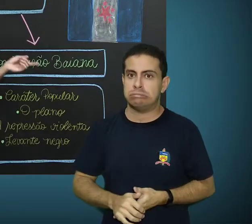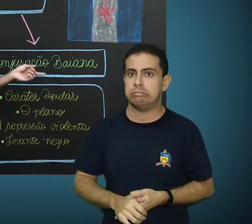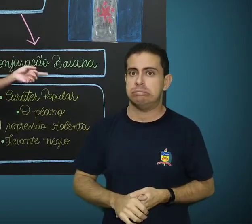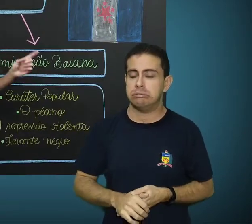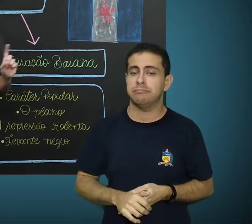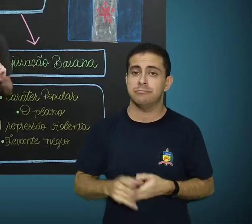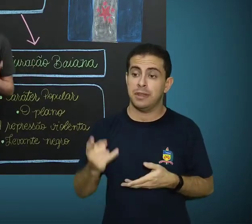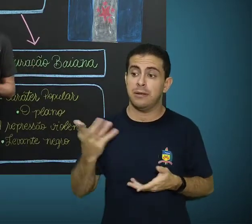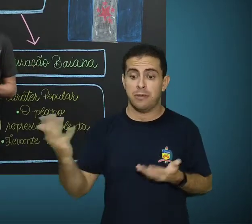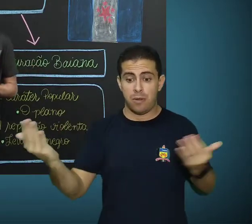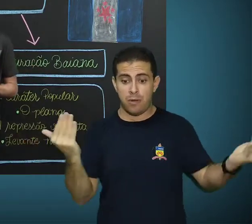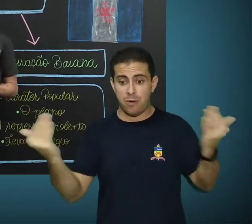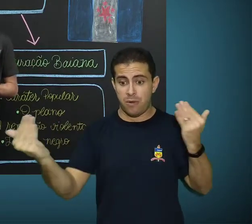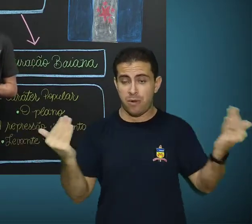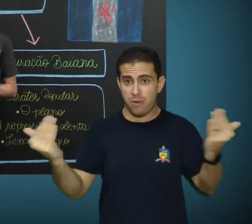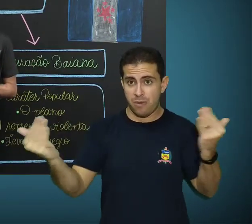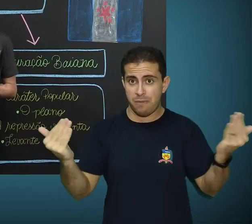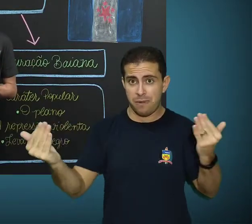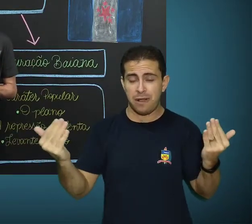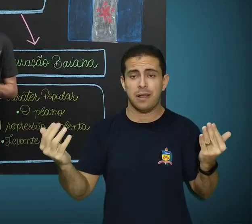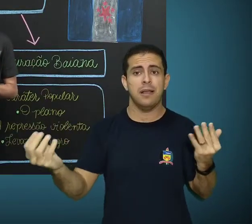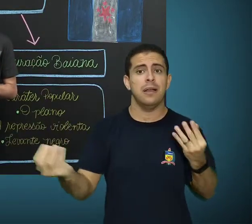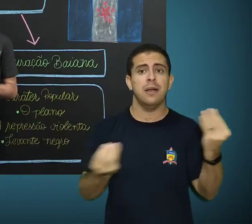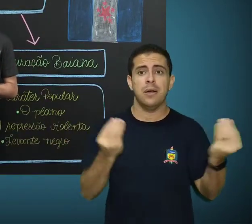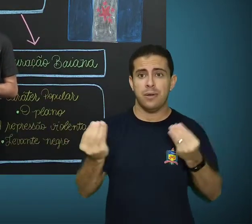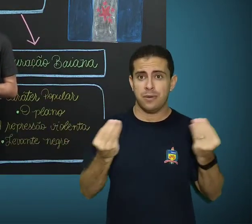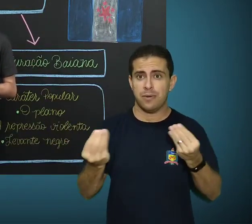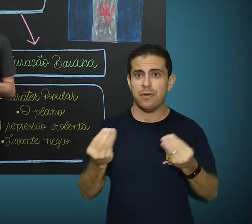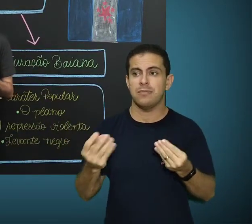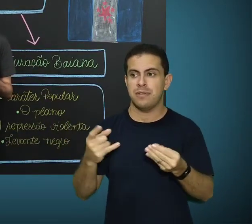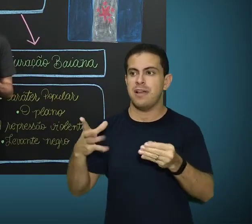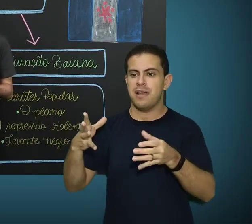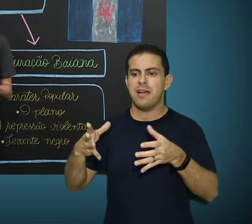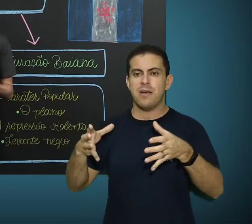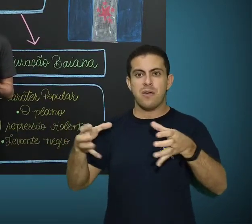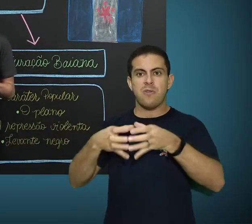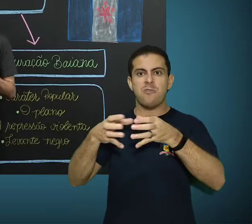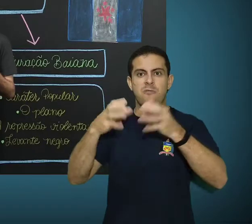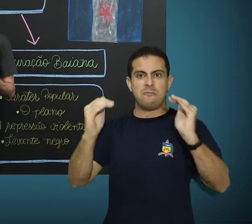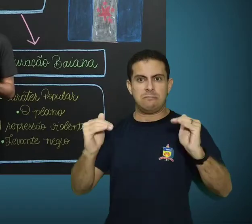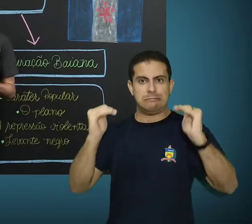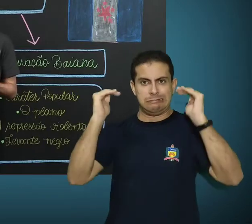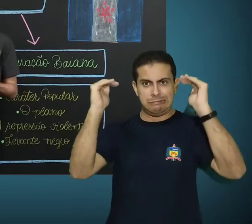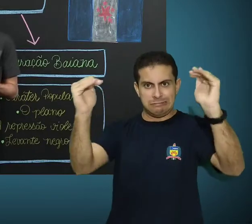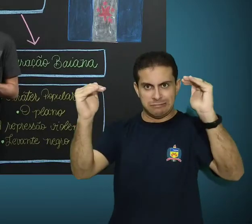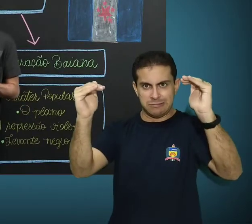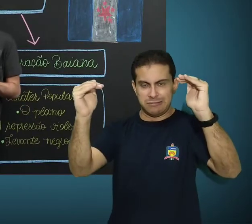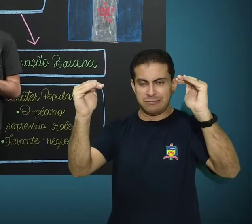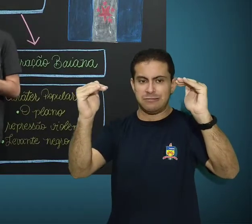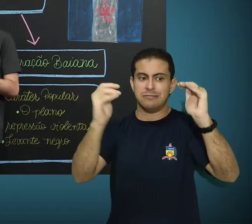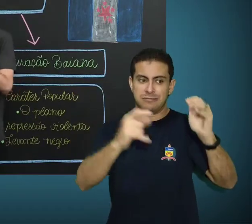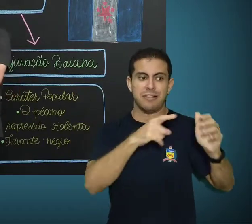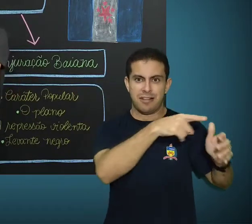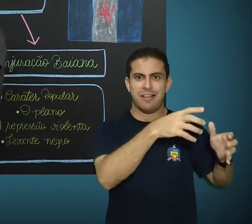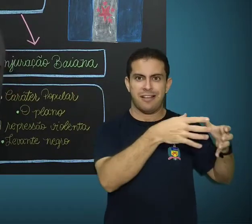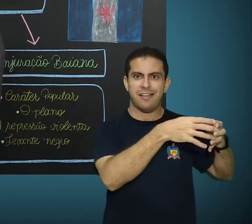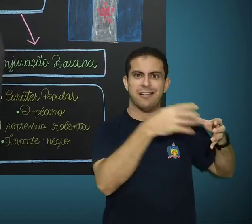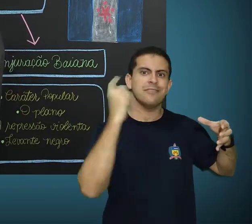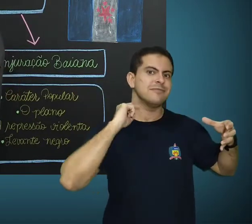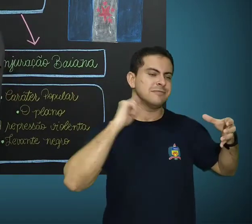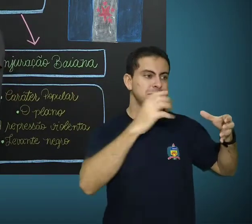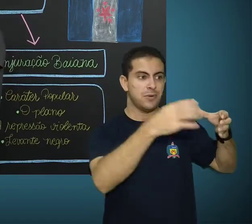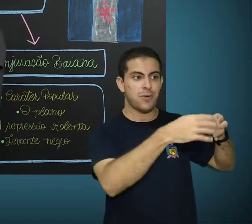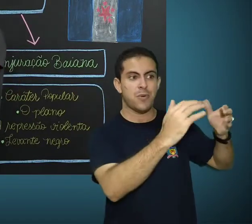fazendo essa comparação, fica claro como é que a ação das classes dominantes, dos grupos mais poderosos, foi uma